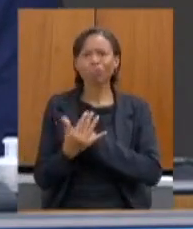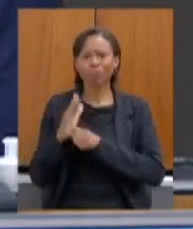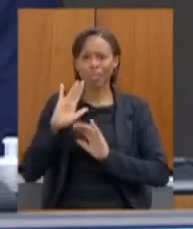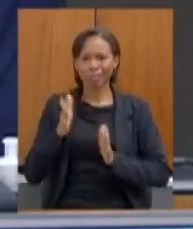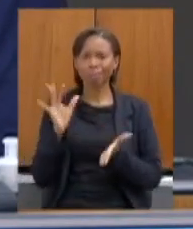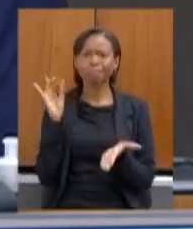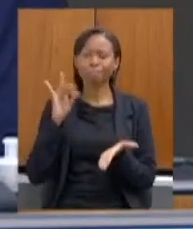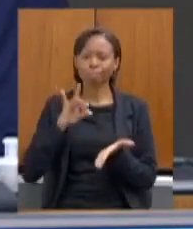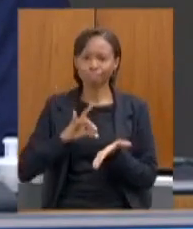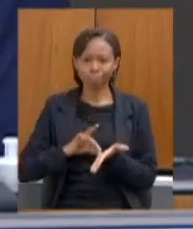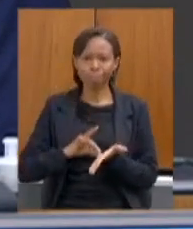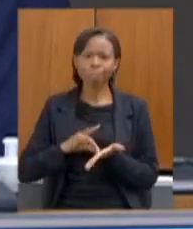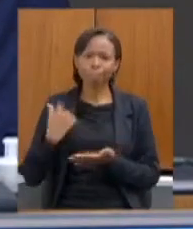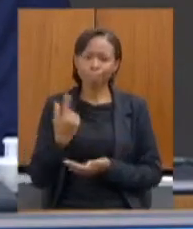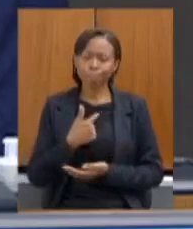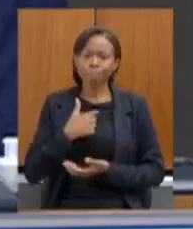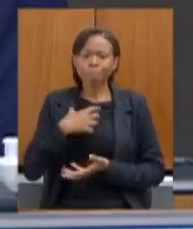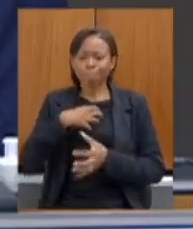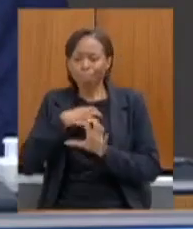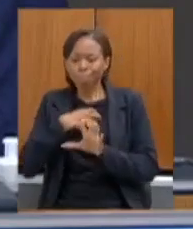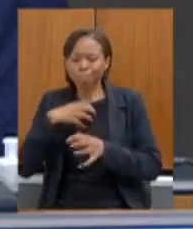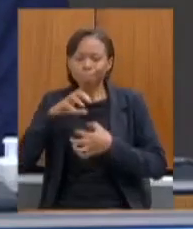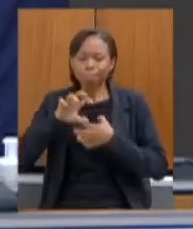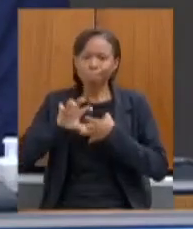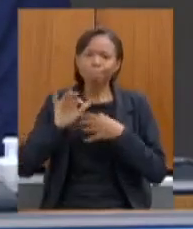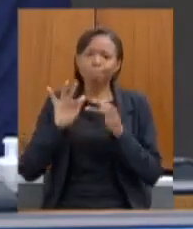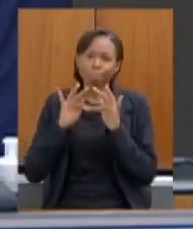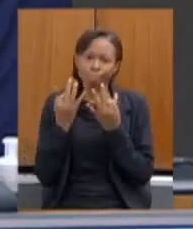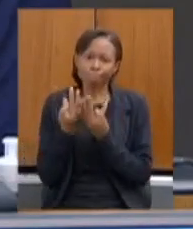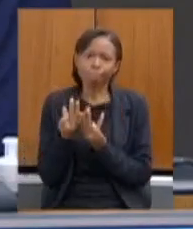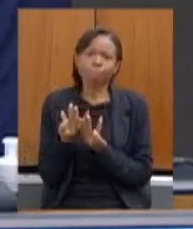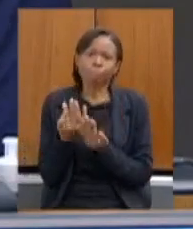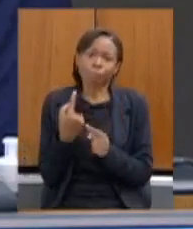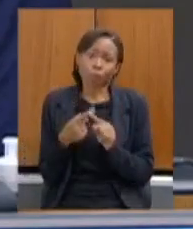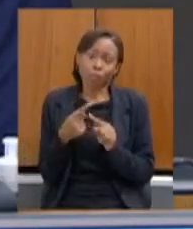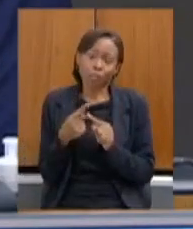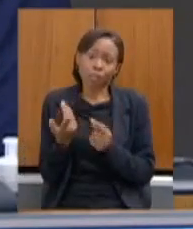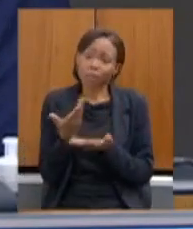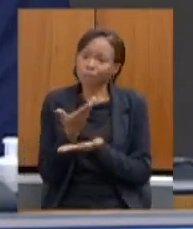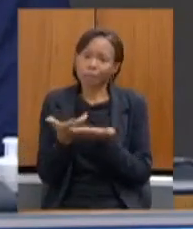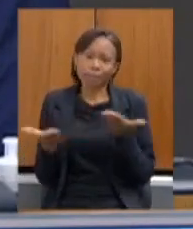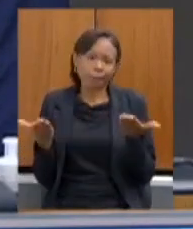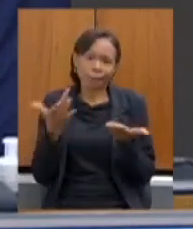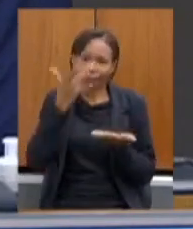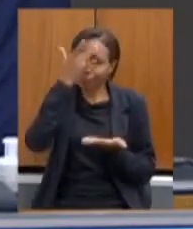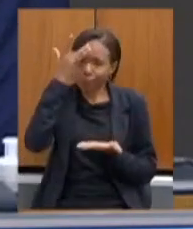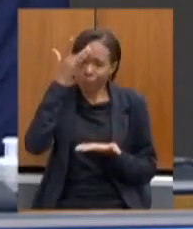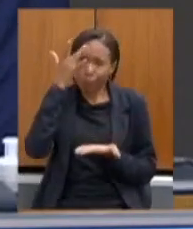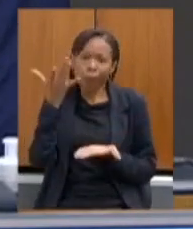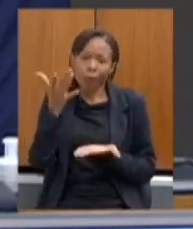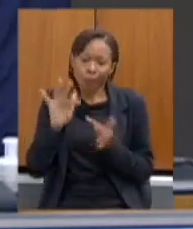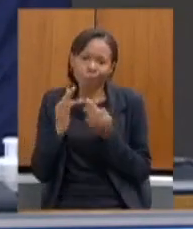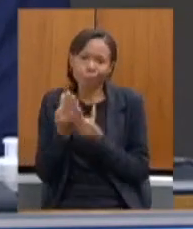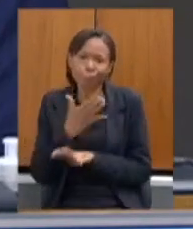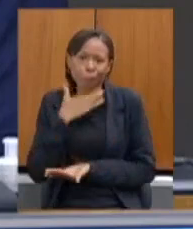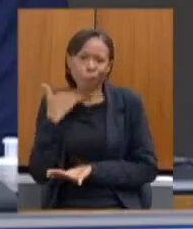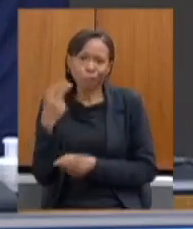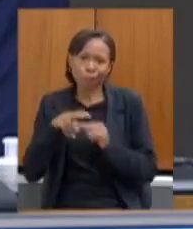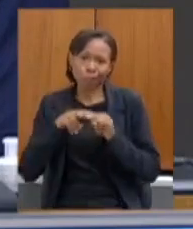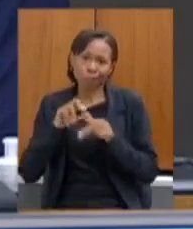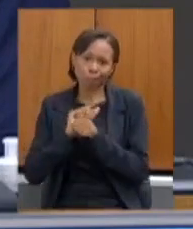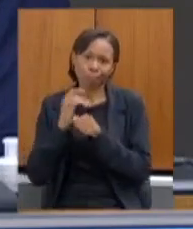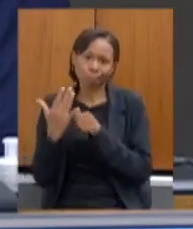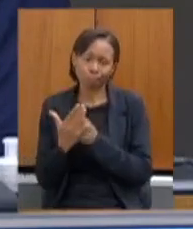A gente se solidariza com as famílias que perderam seus entes queridos por causa dessa pandemia, dessa trágica pandemia.